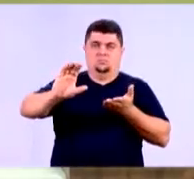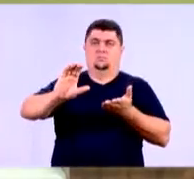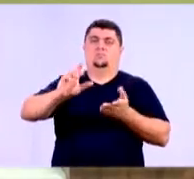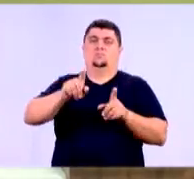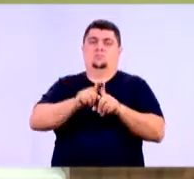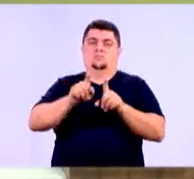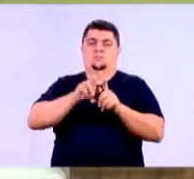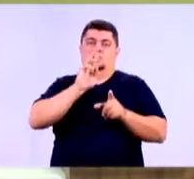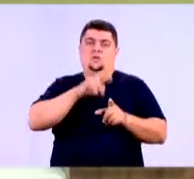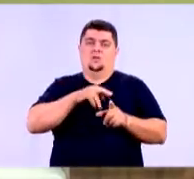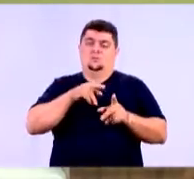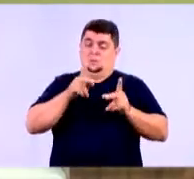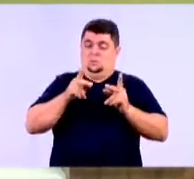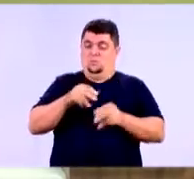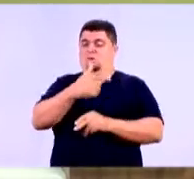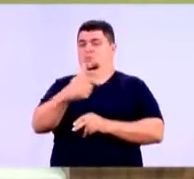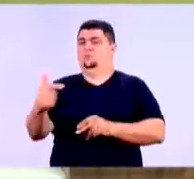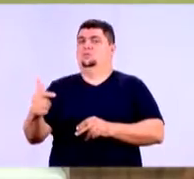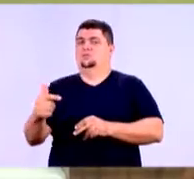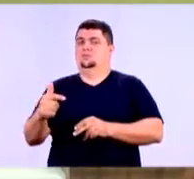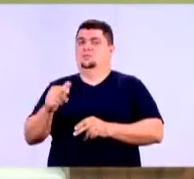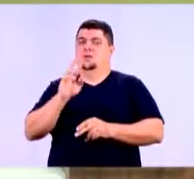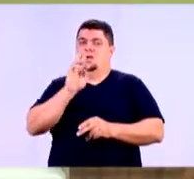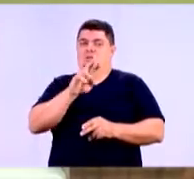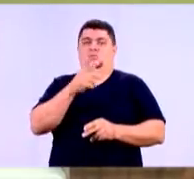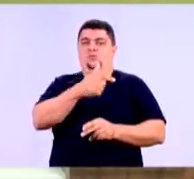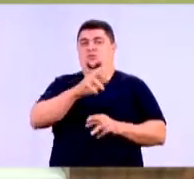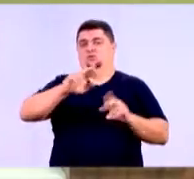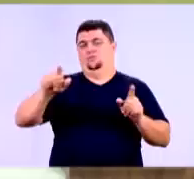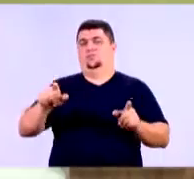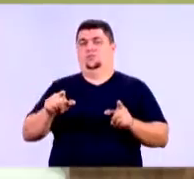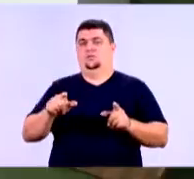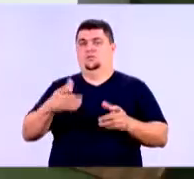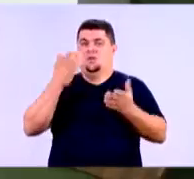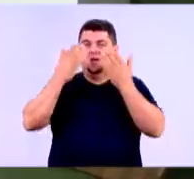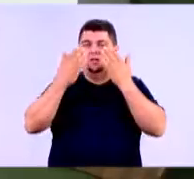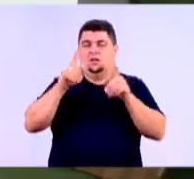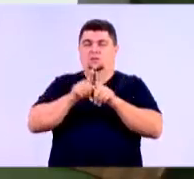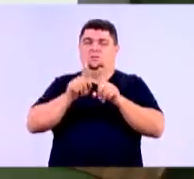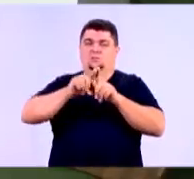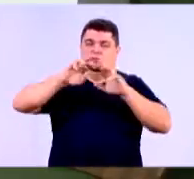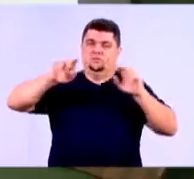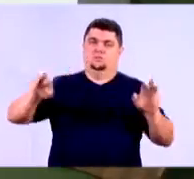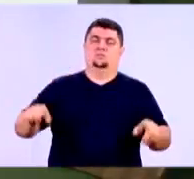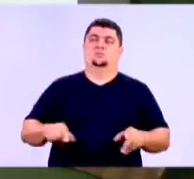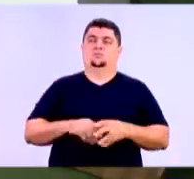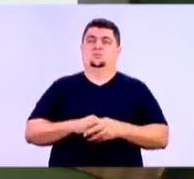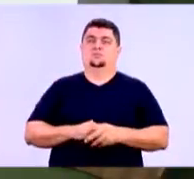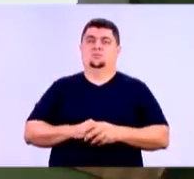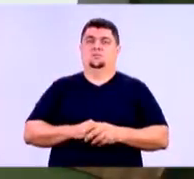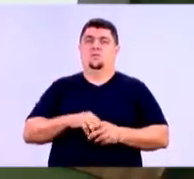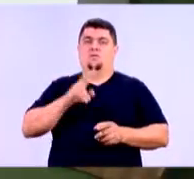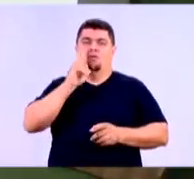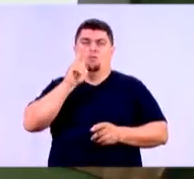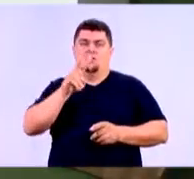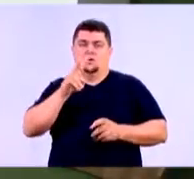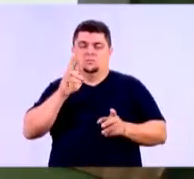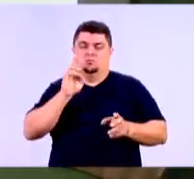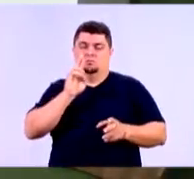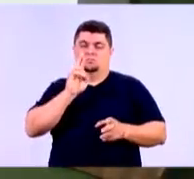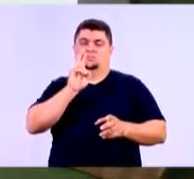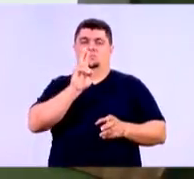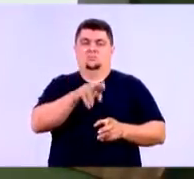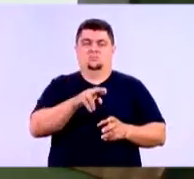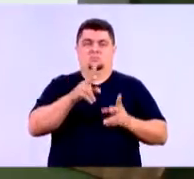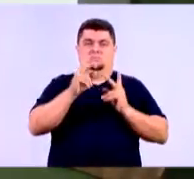porém o resultado não é exatamente o mesmo, a resposta não é a mesma. E a análise vai mudar um pouquinho. Vai mudar um pouquinho a análise. Você vai enxergar os resultados